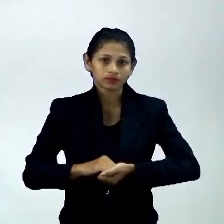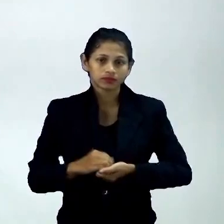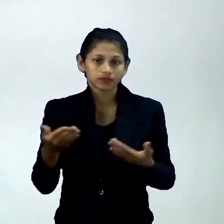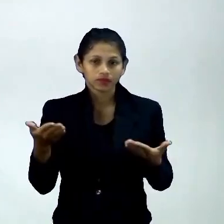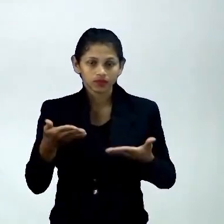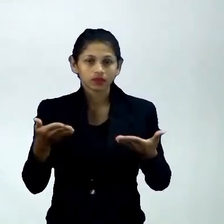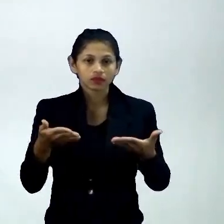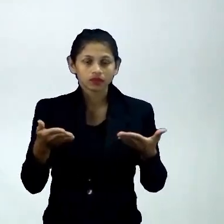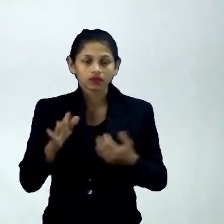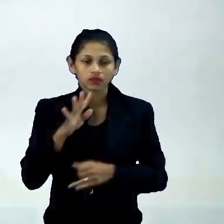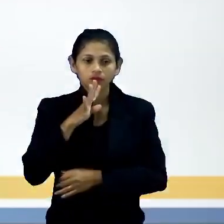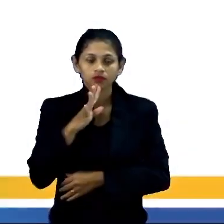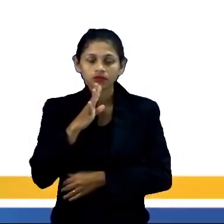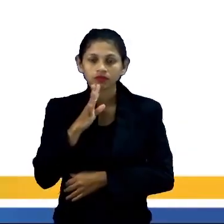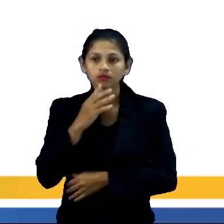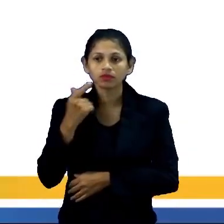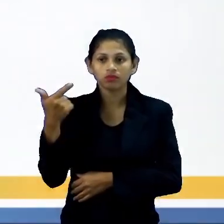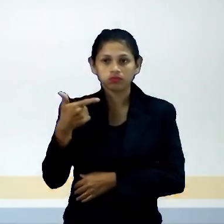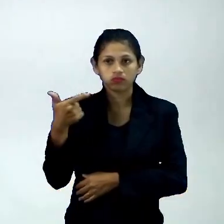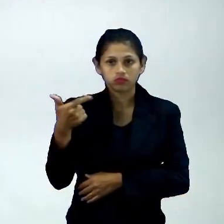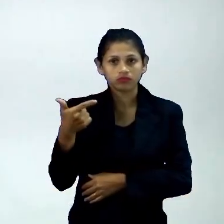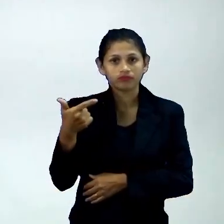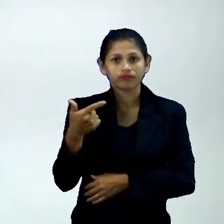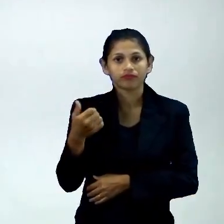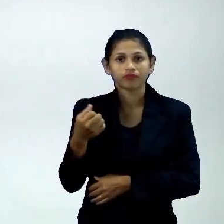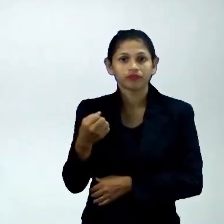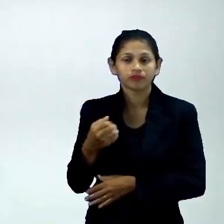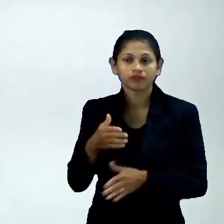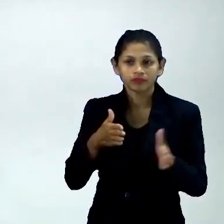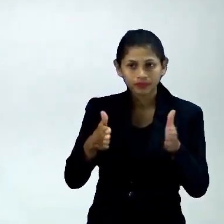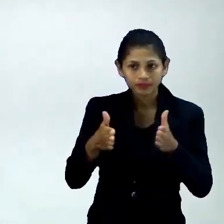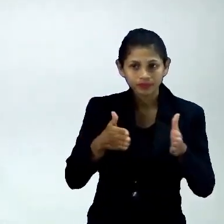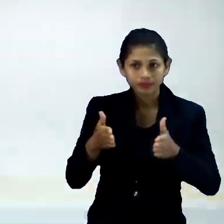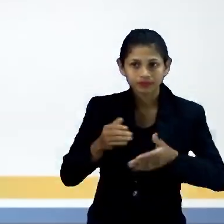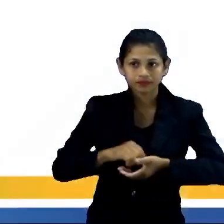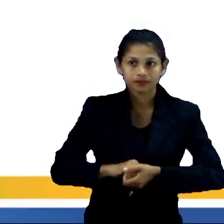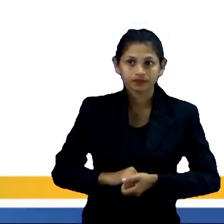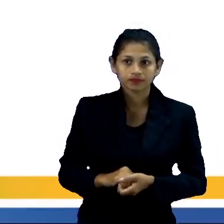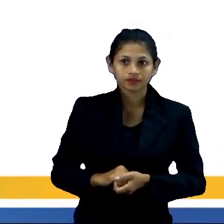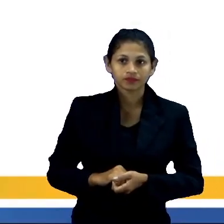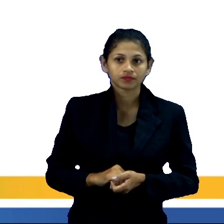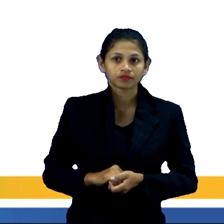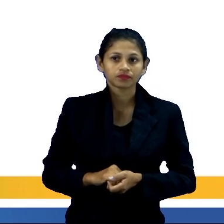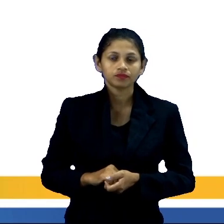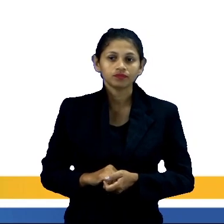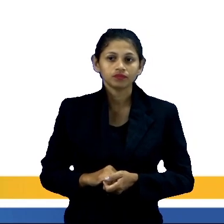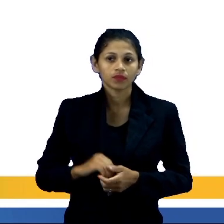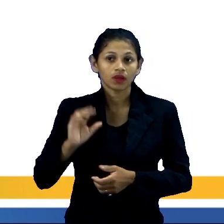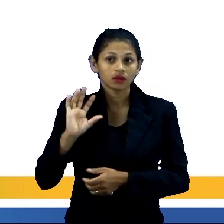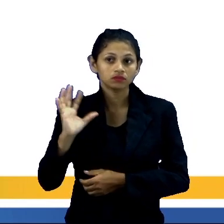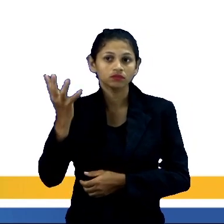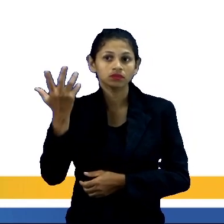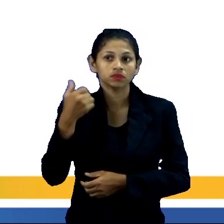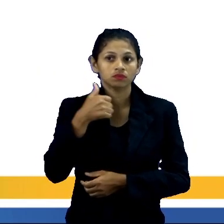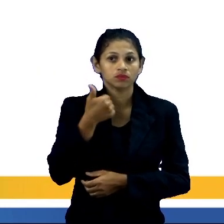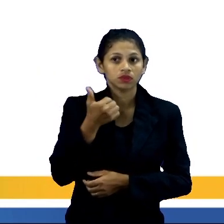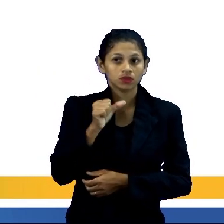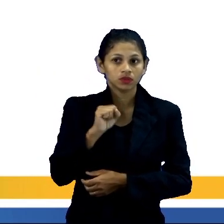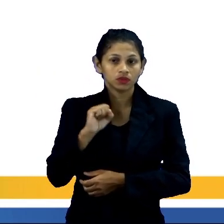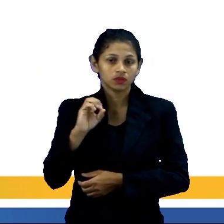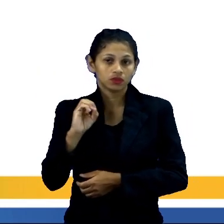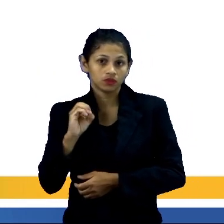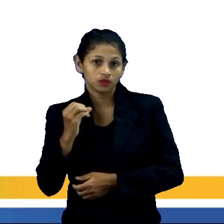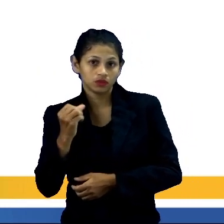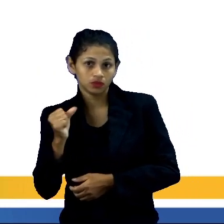gente vai aí conhecer o segundo período, tá? Nesse segundo período, né, ocorreu em 1808 a